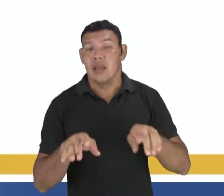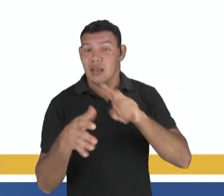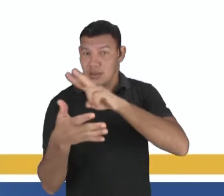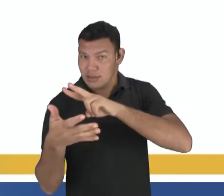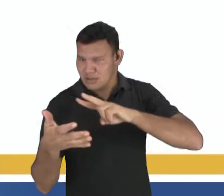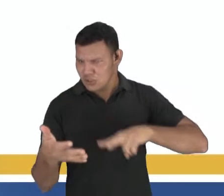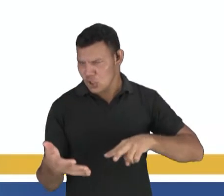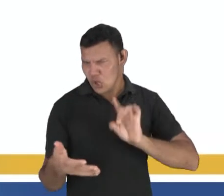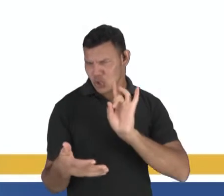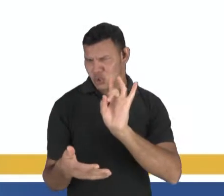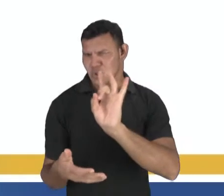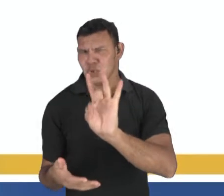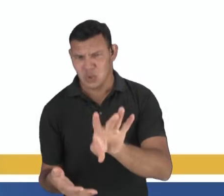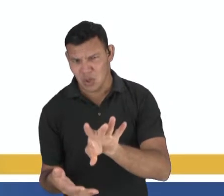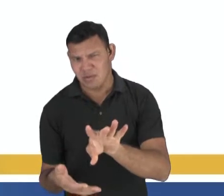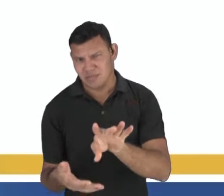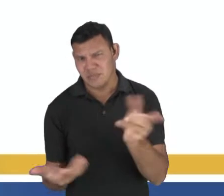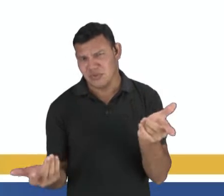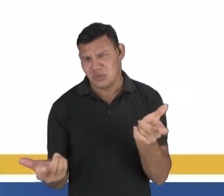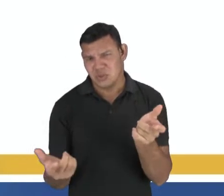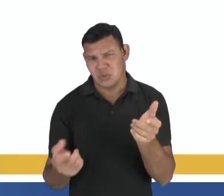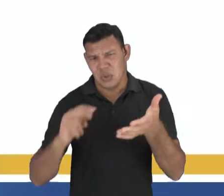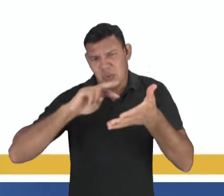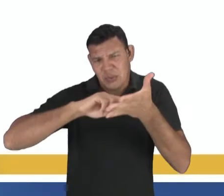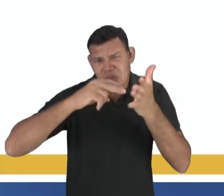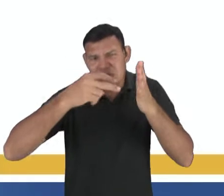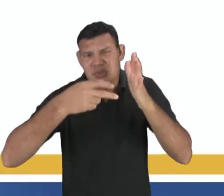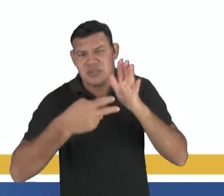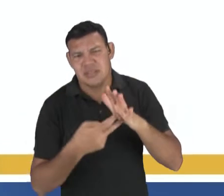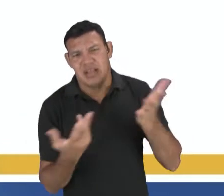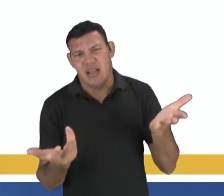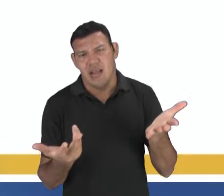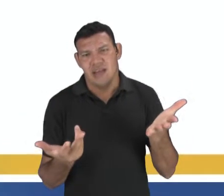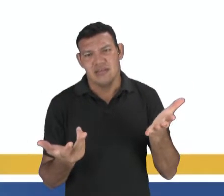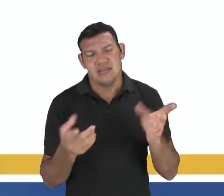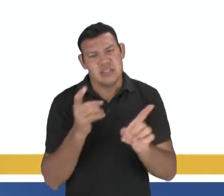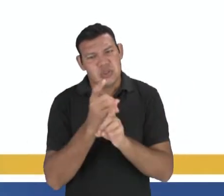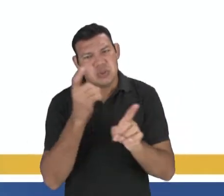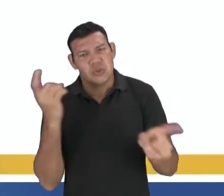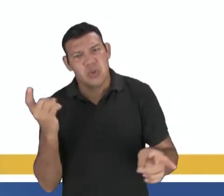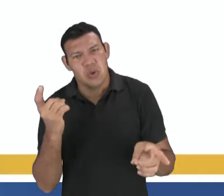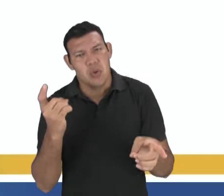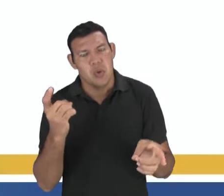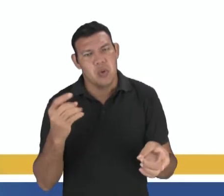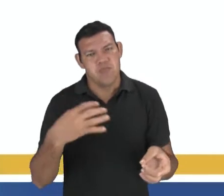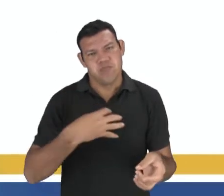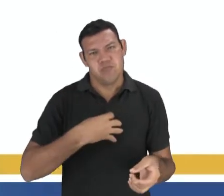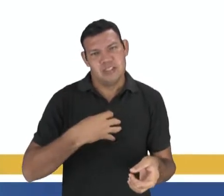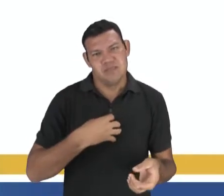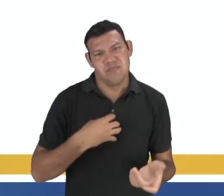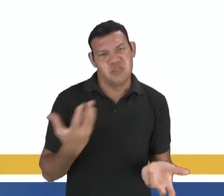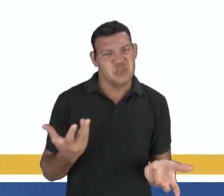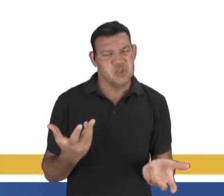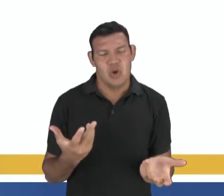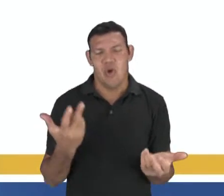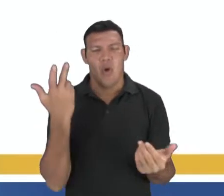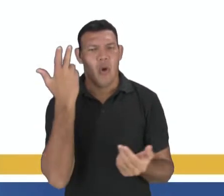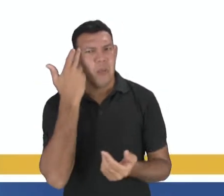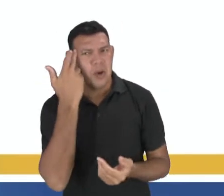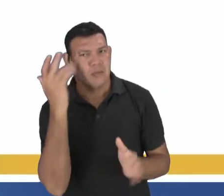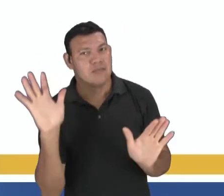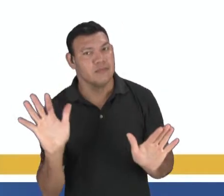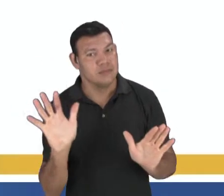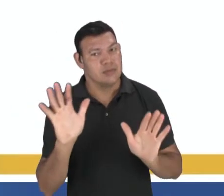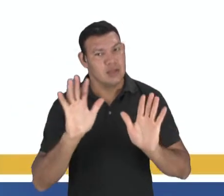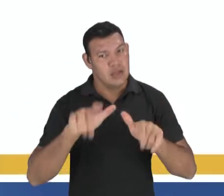ler apenas como um decifrar dos sentidos dos signos parece automatismo. Deve